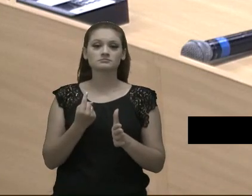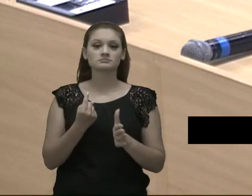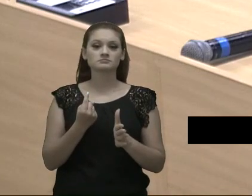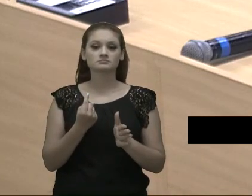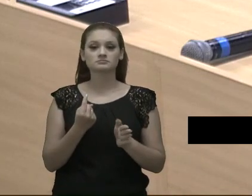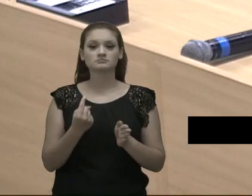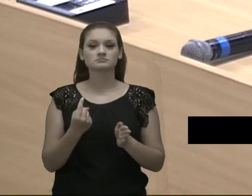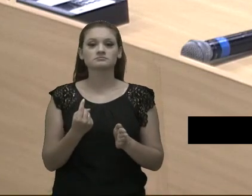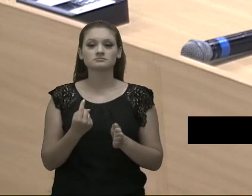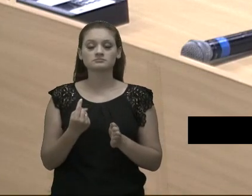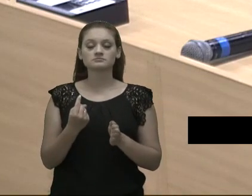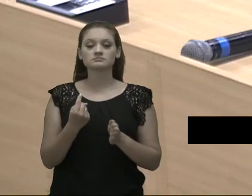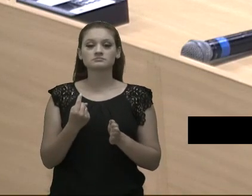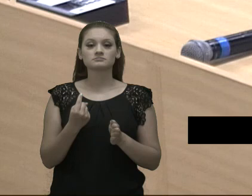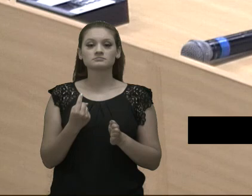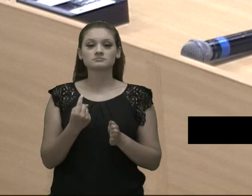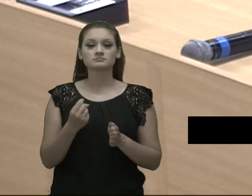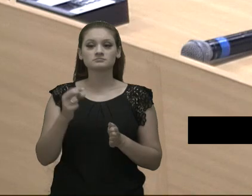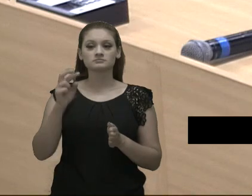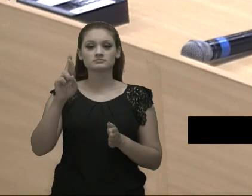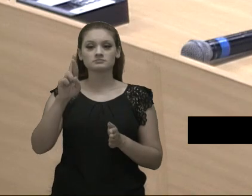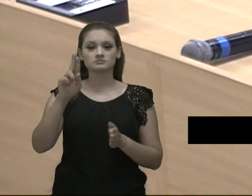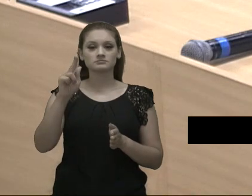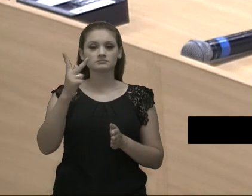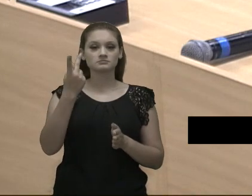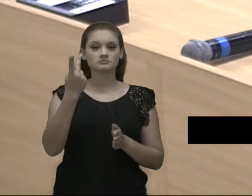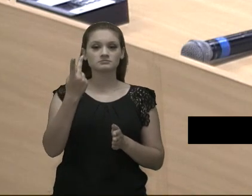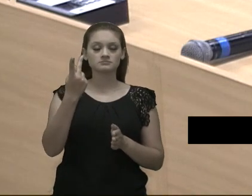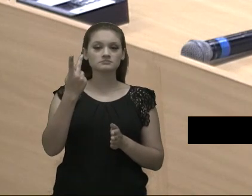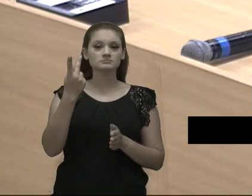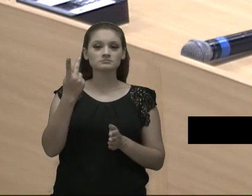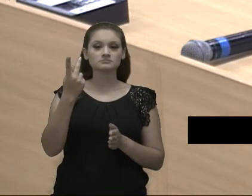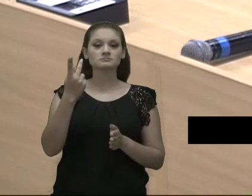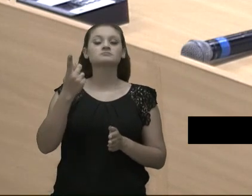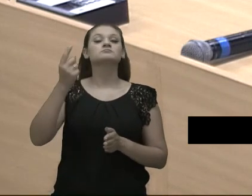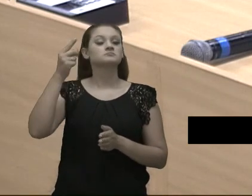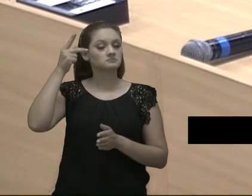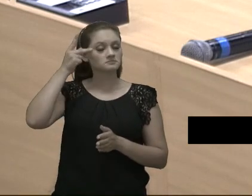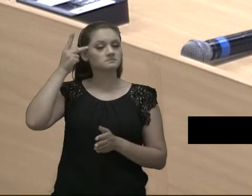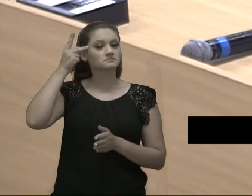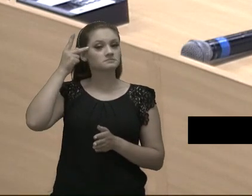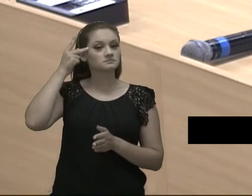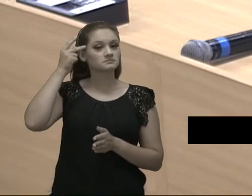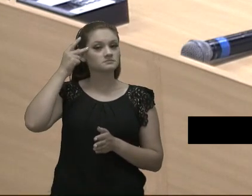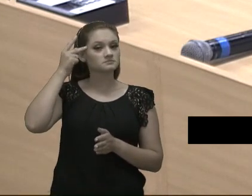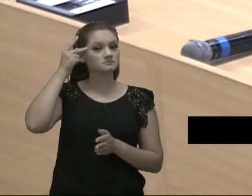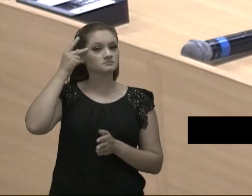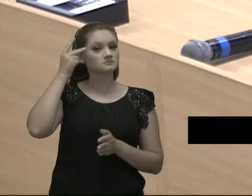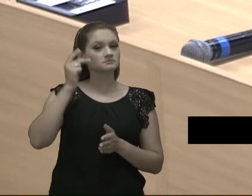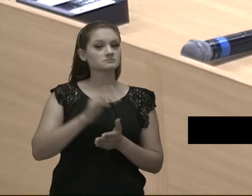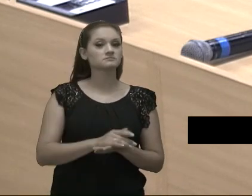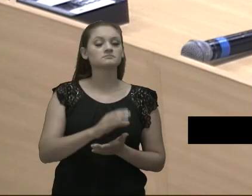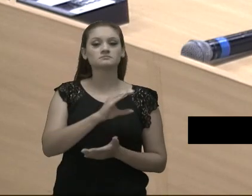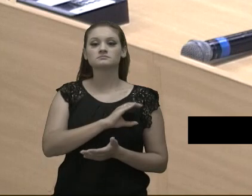a parte do RH da matriz, tá? Aí o coordenador de RH, o gerente